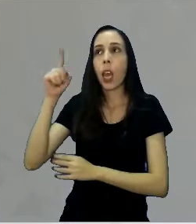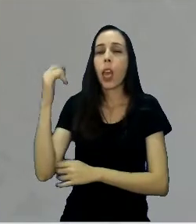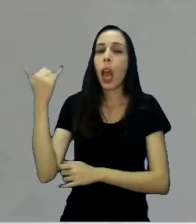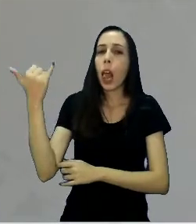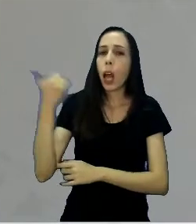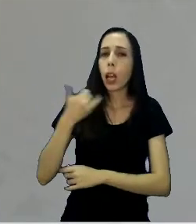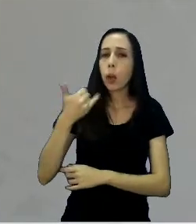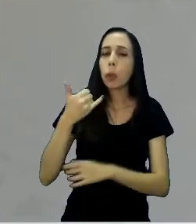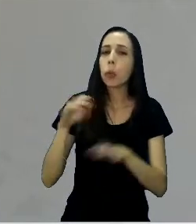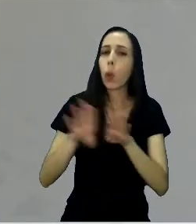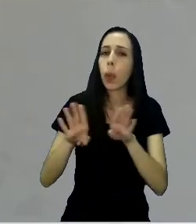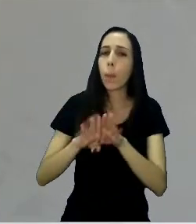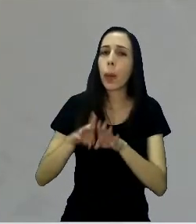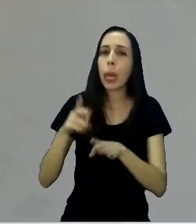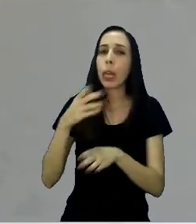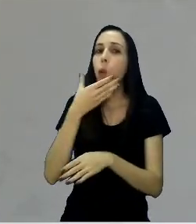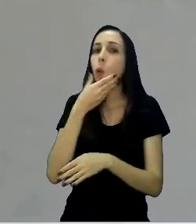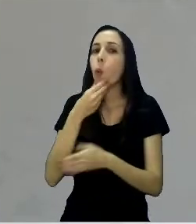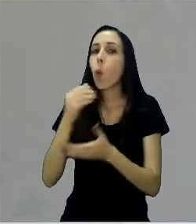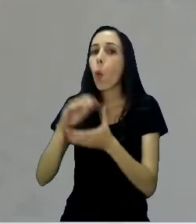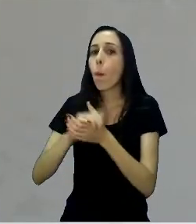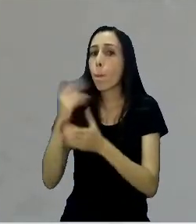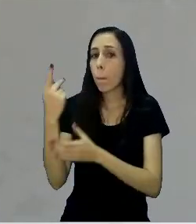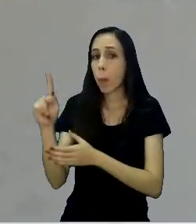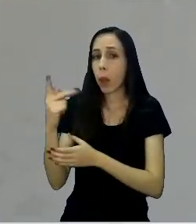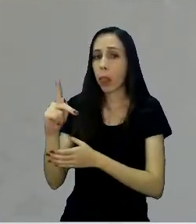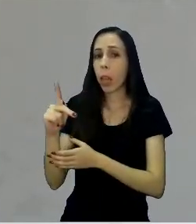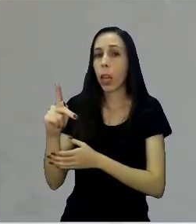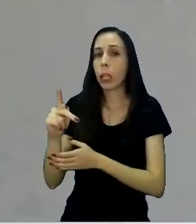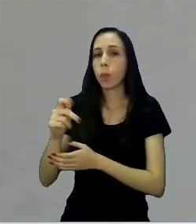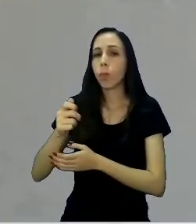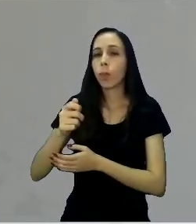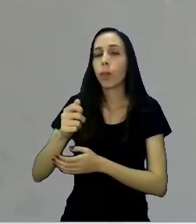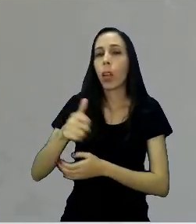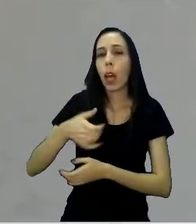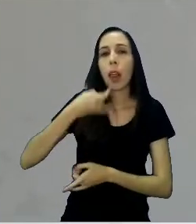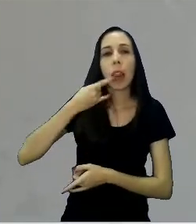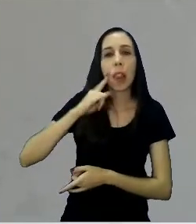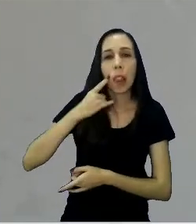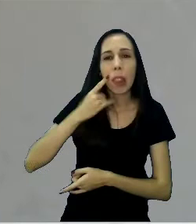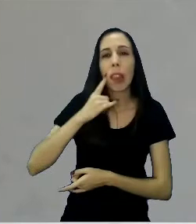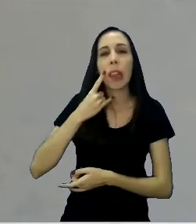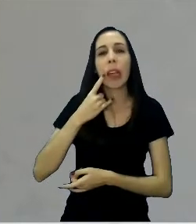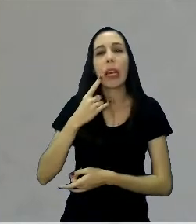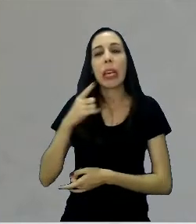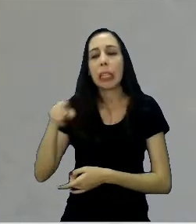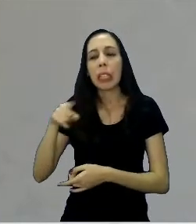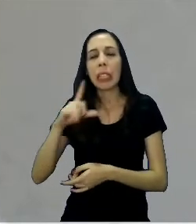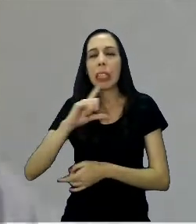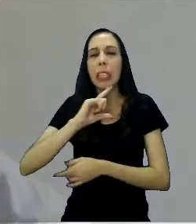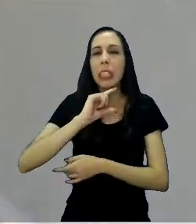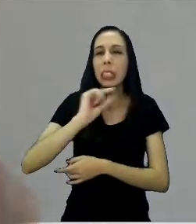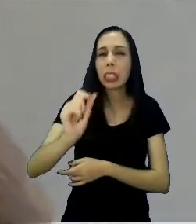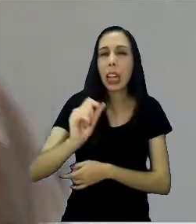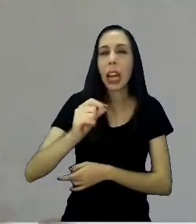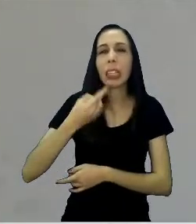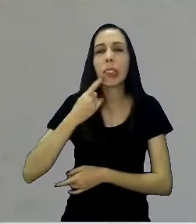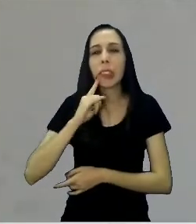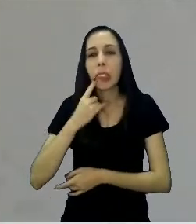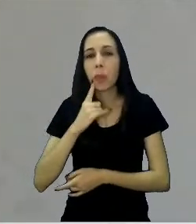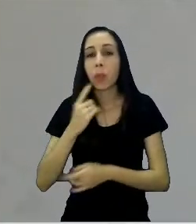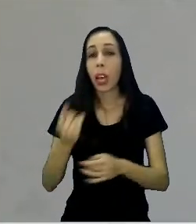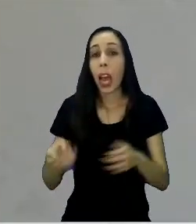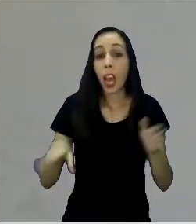E ela contou que o marido dela era alcoólatra, ele bebia, e quando ele saía